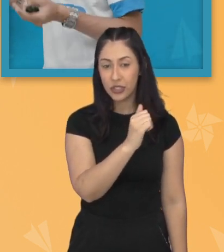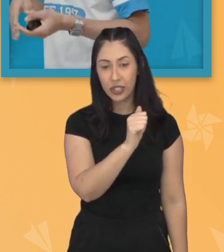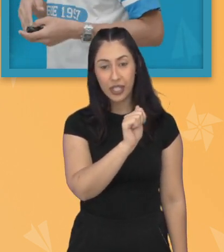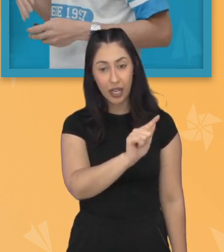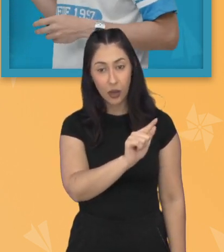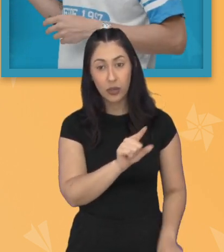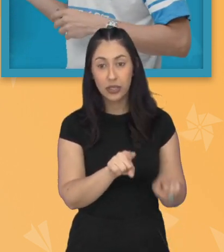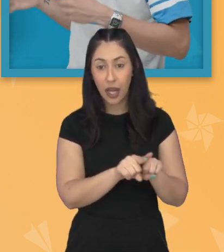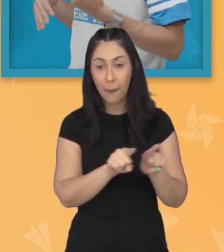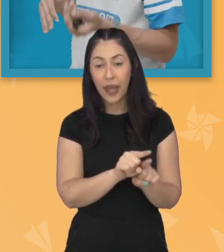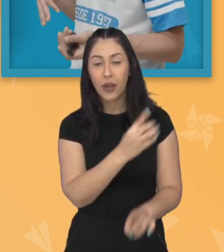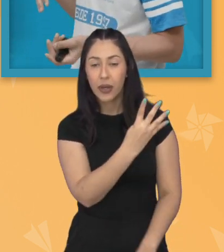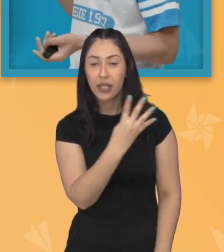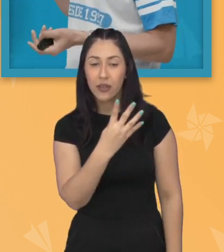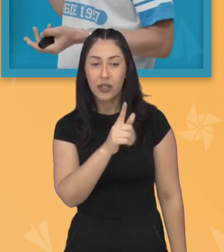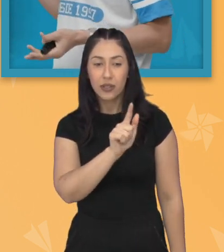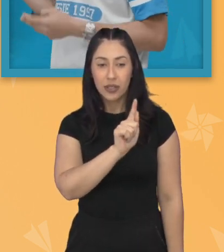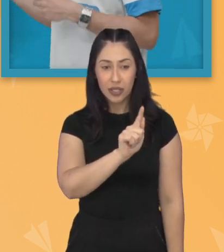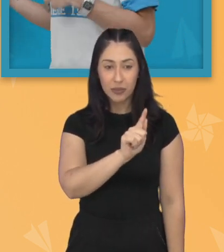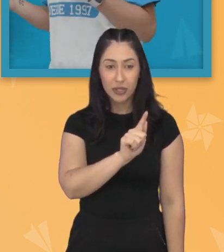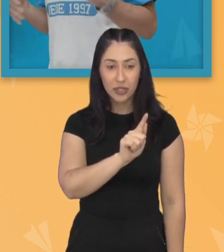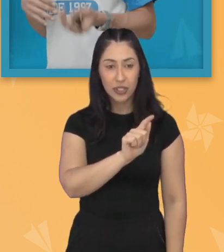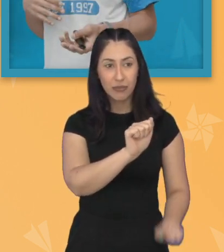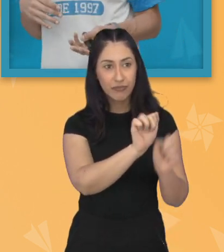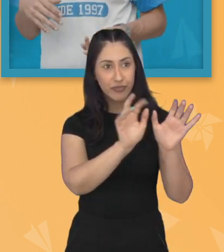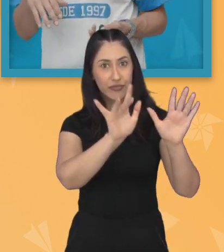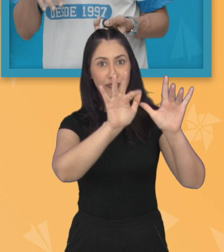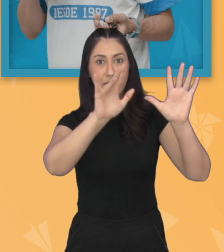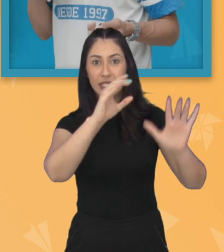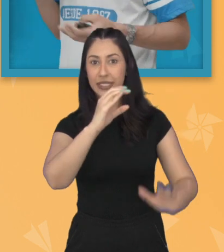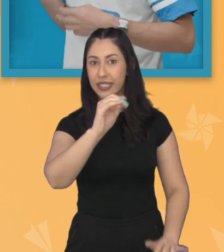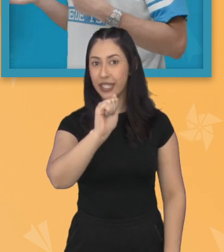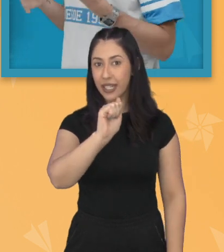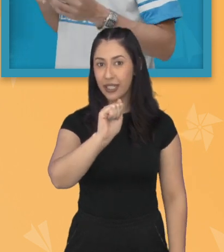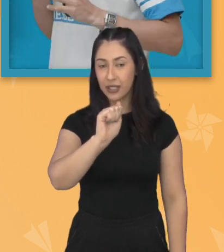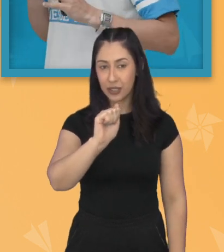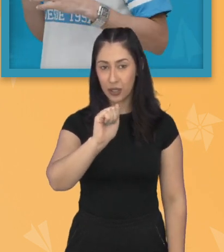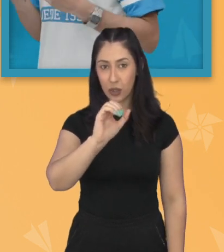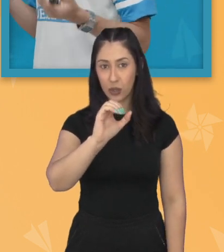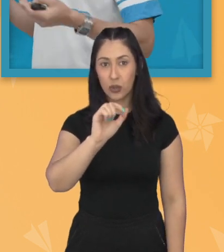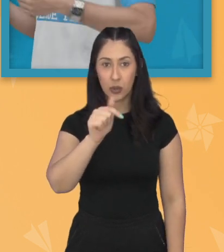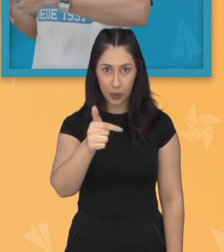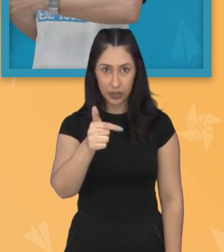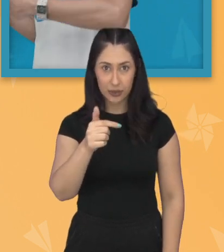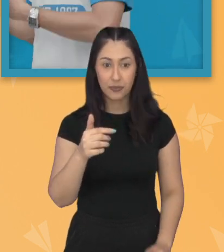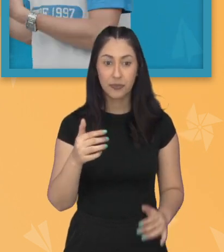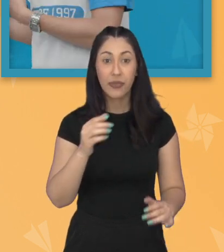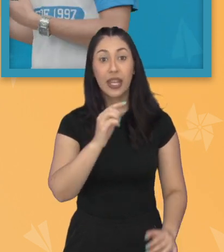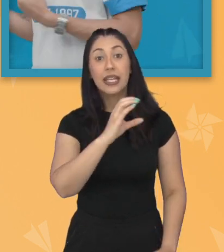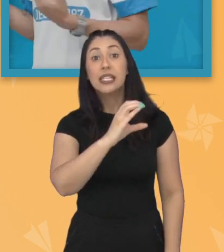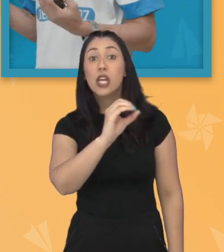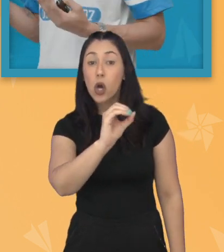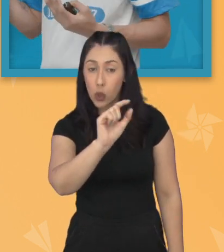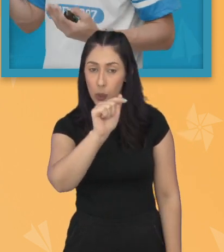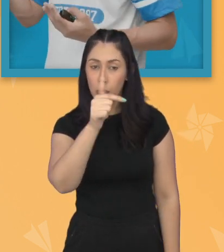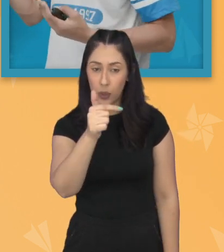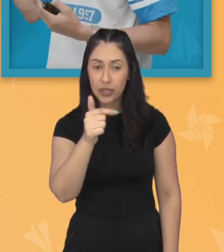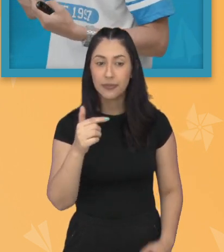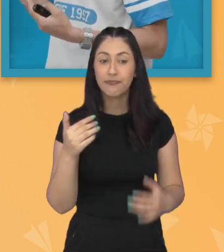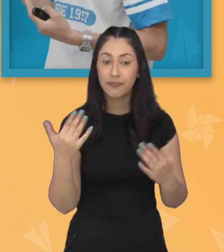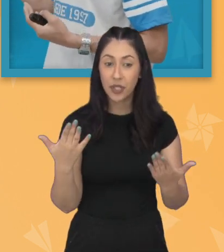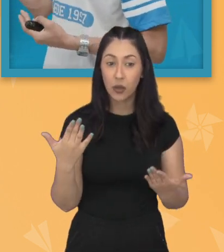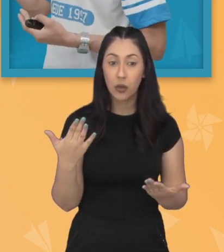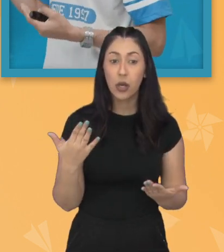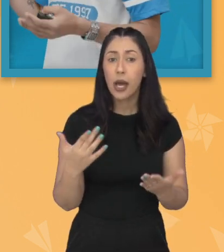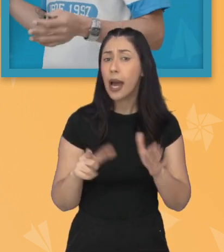tem Lavoisier, Dalton, Richter, Gay-Lussac e Prost. Até como um spoiler que a gente já viu nessa aula de hoje,